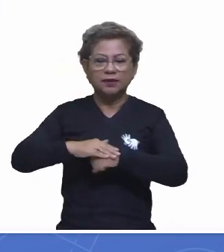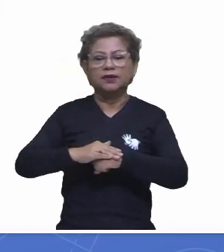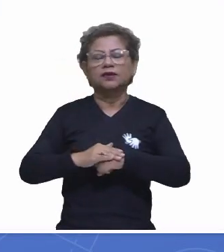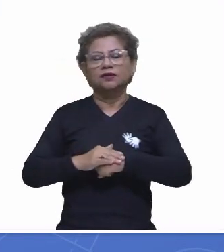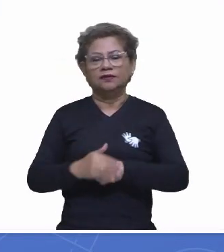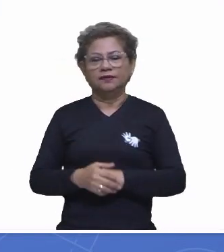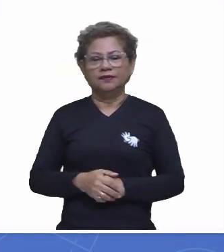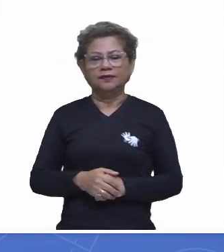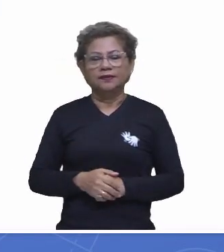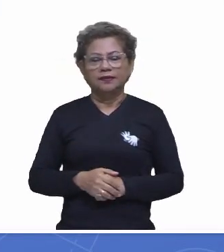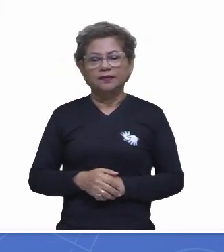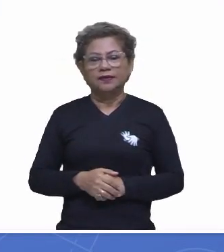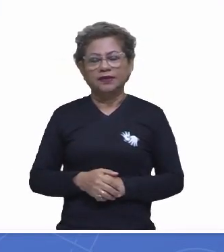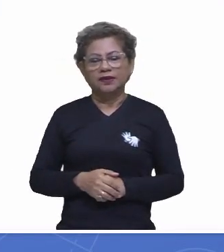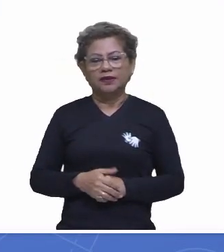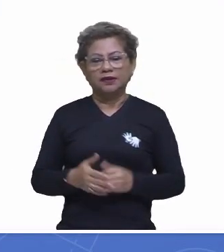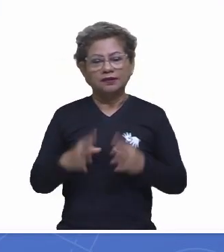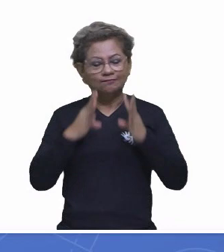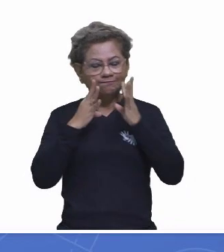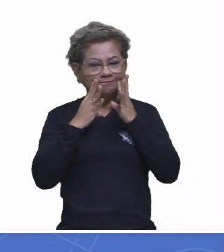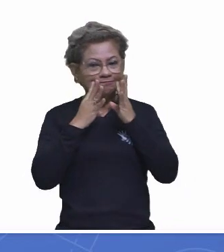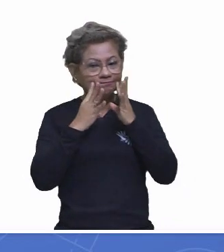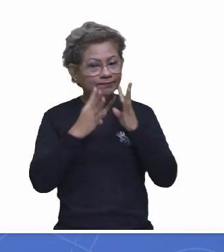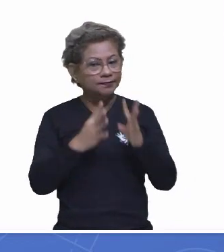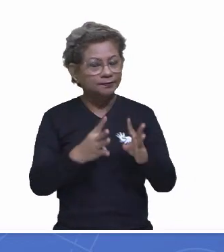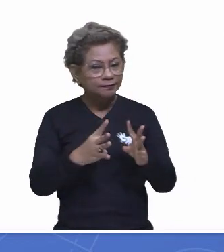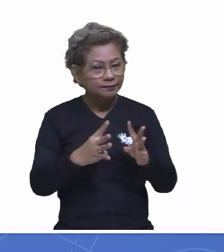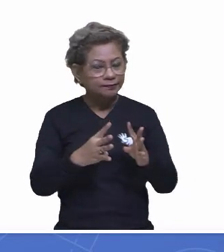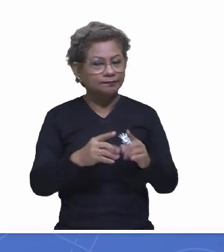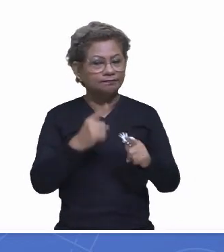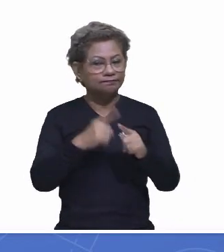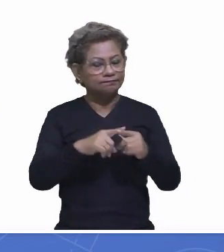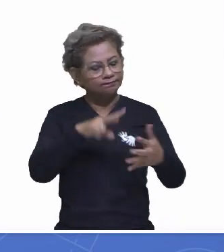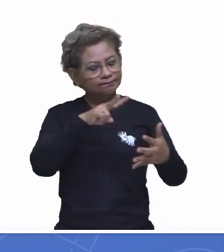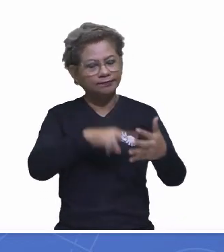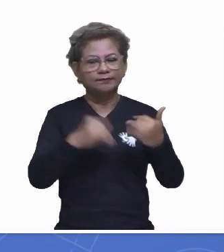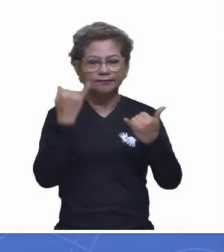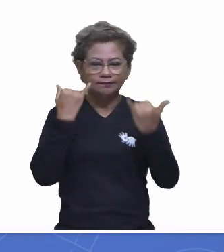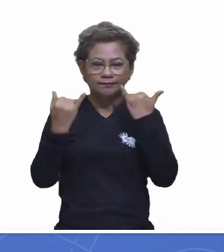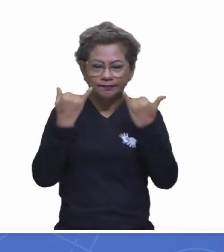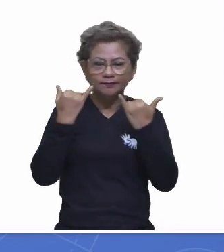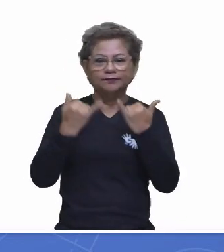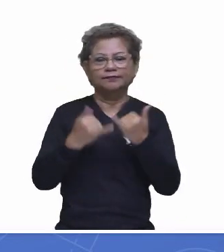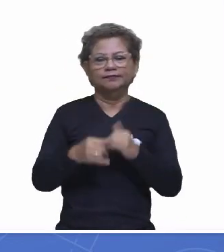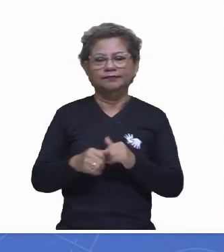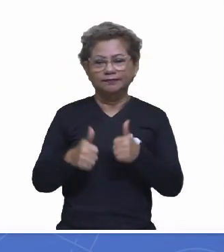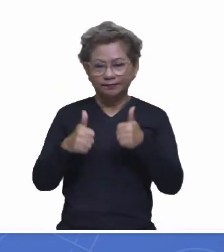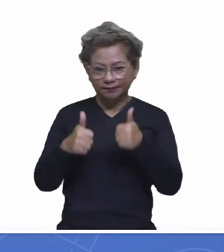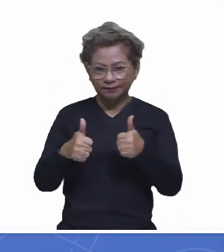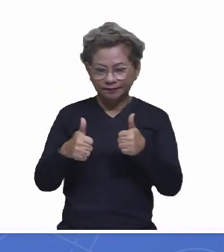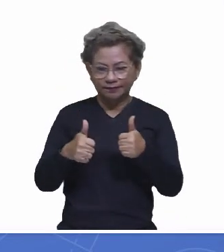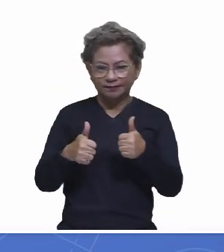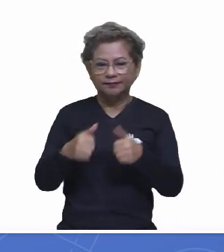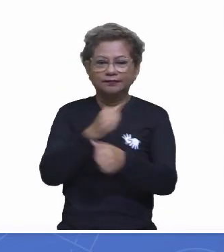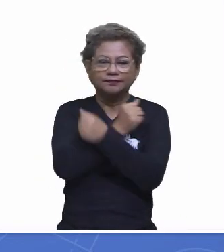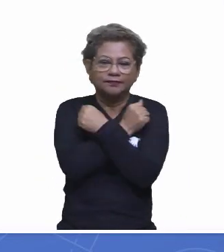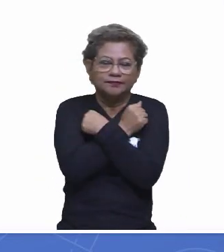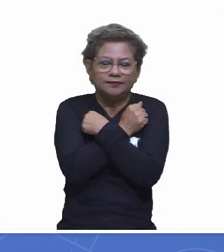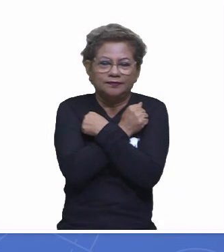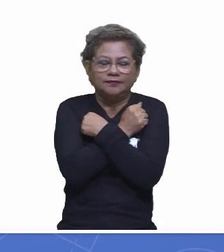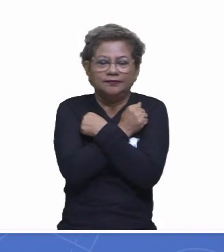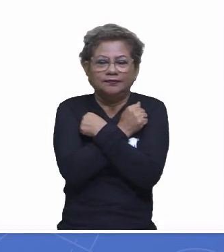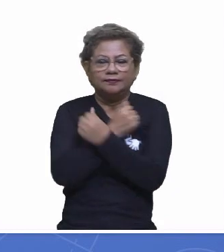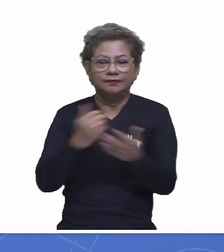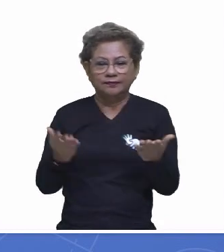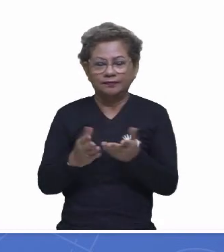tá certo? Só fiquem ligados aí, porque às vezes, por ser fácil, né, a gente comete algum deslize aí, tá certo, gente? Um abraço e agora vocês continuam